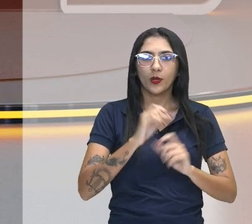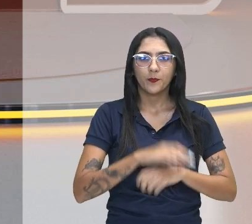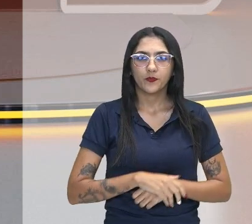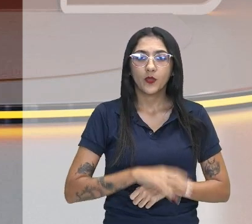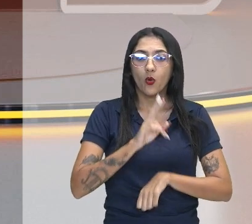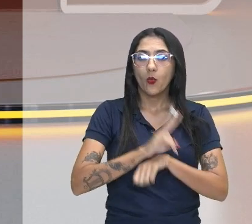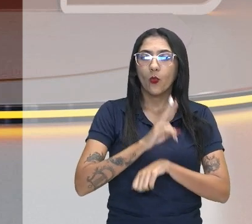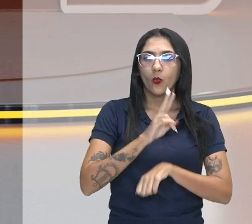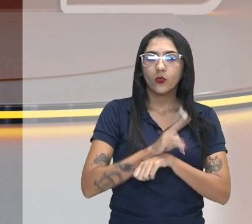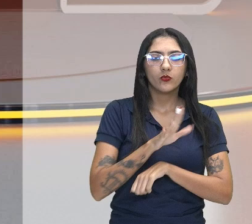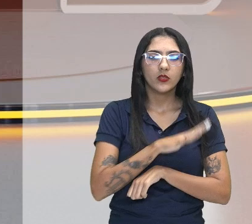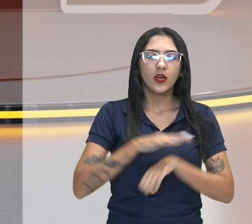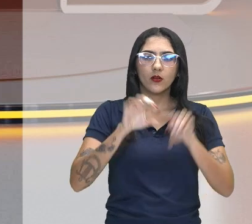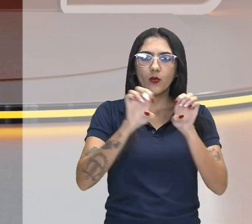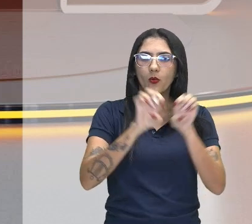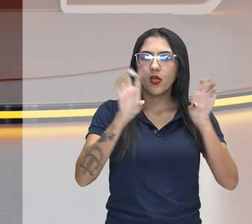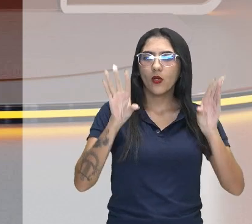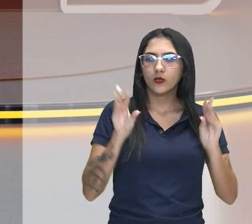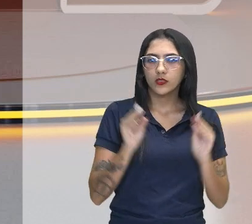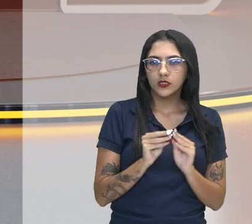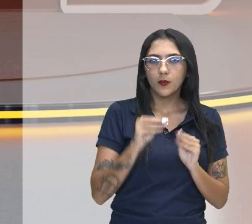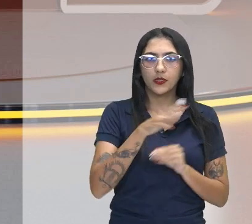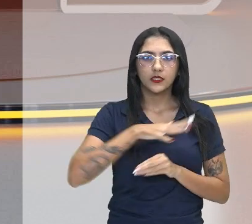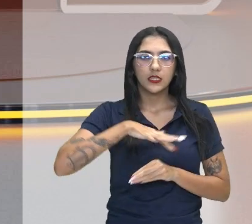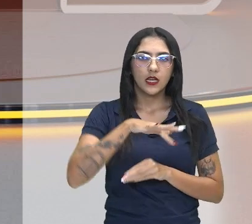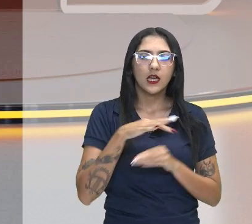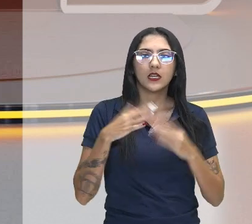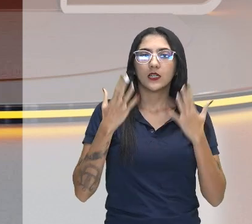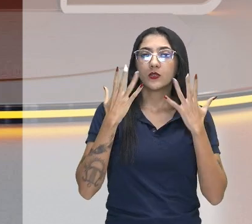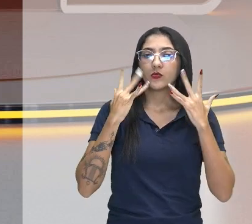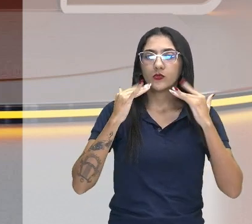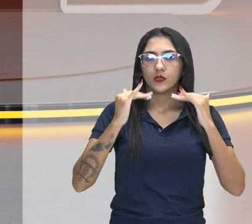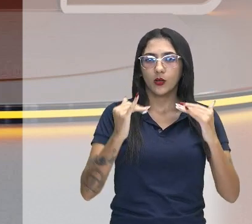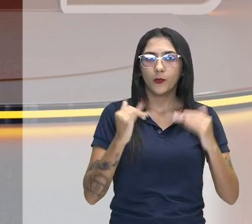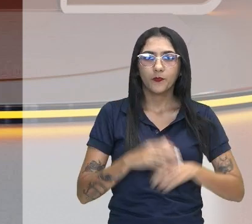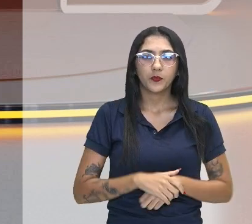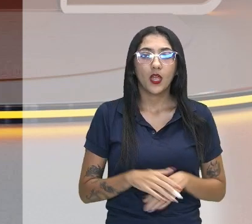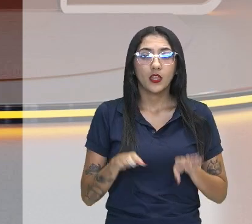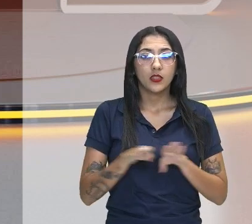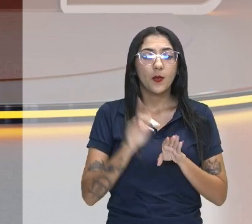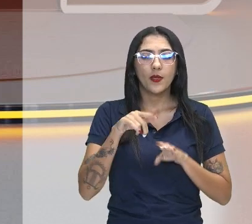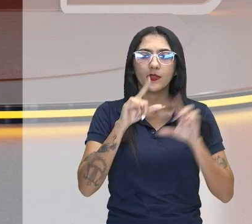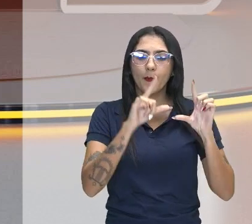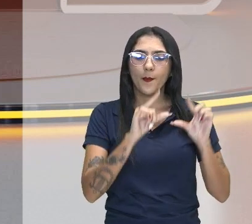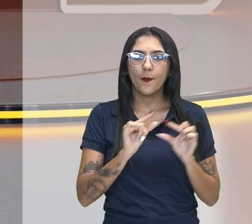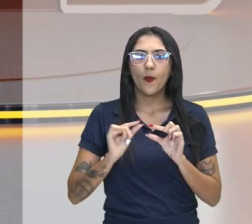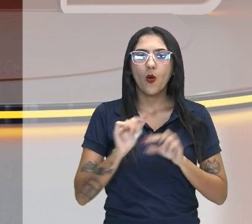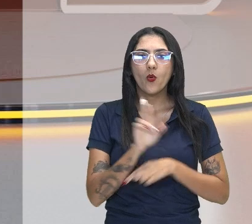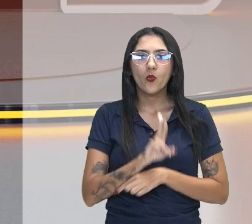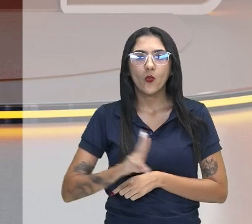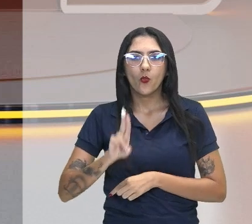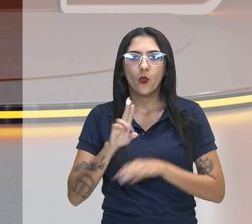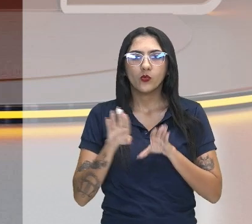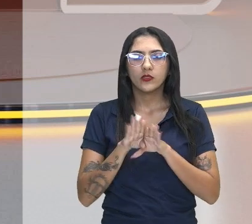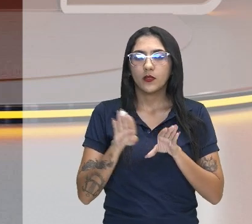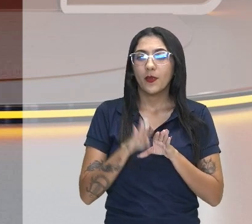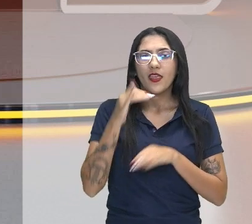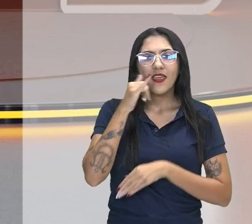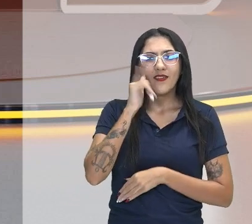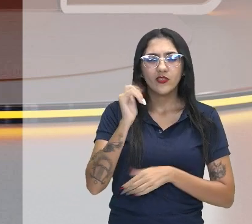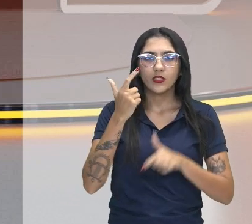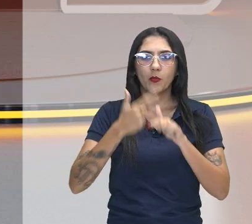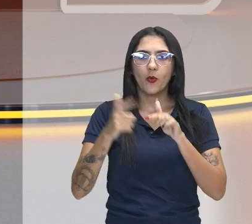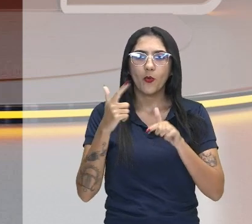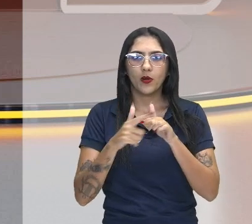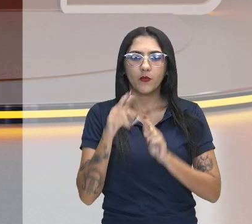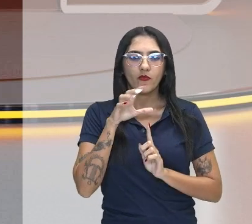preservação ali dos ecossistemas naturais daquela área, o menor uso de insumos e redução ali dos impactos